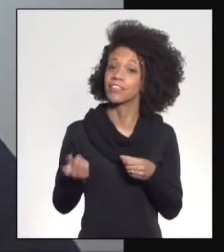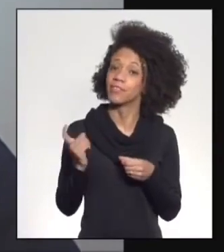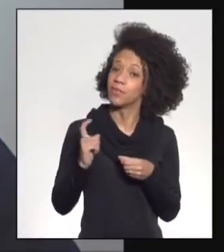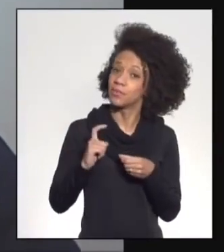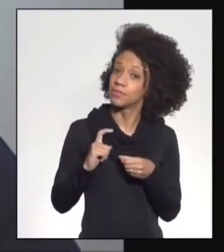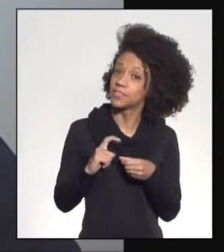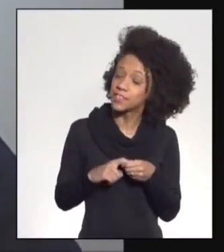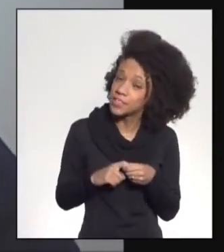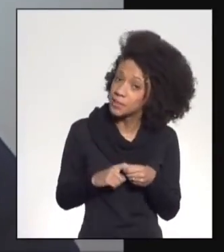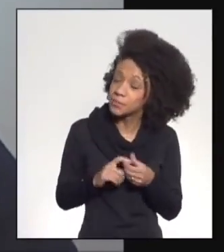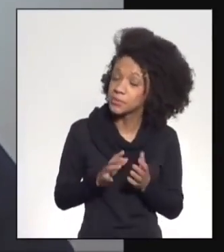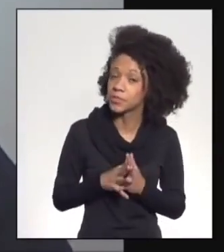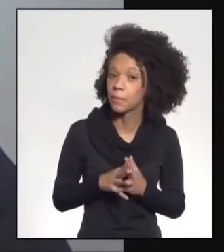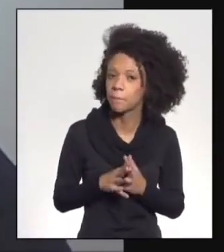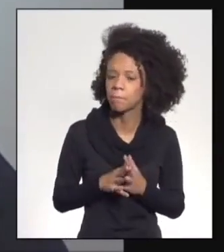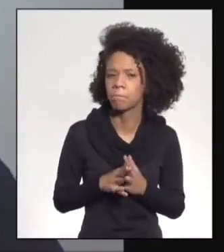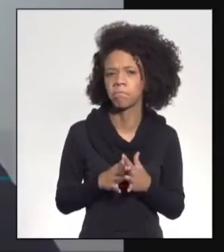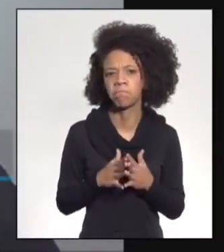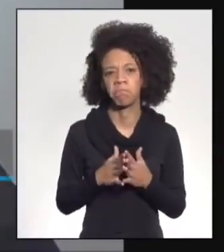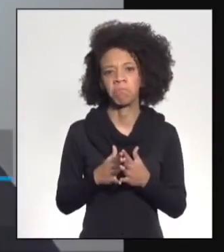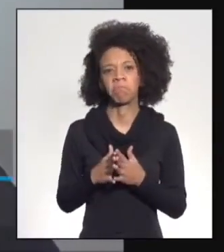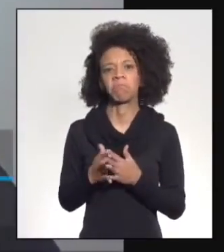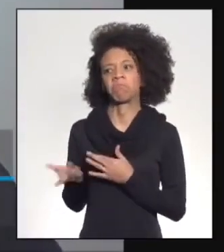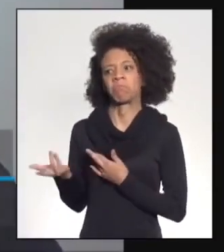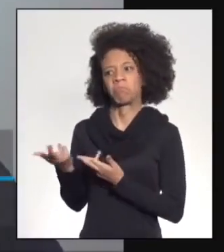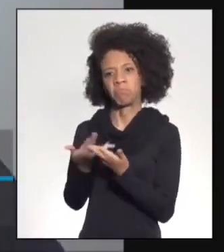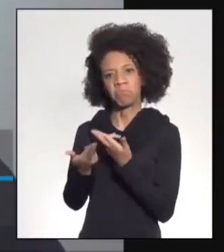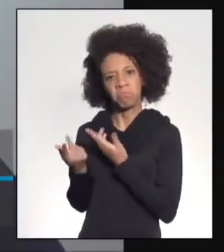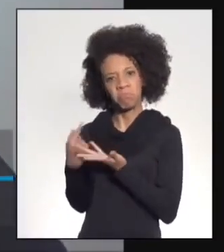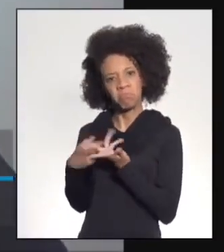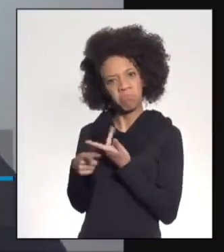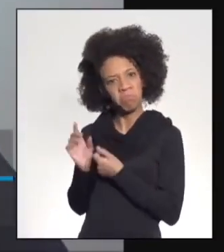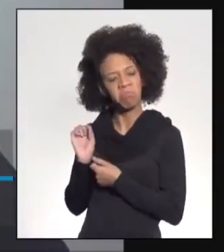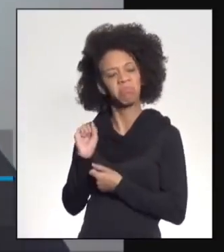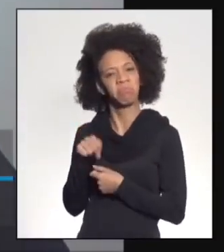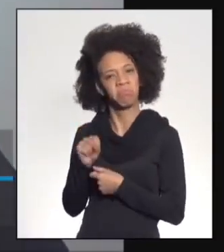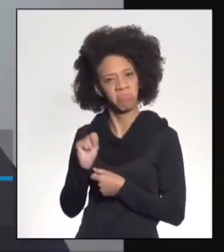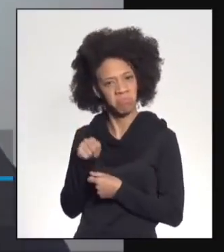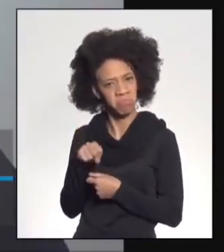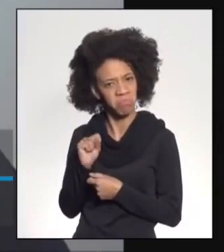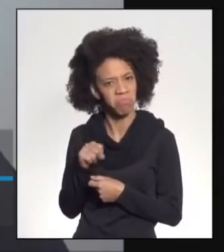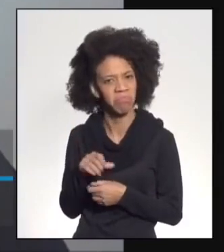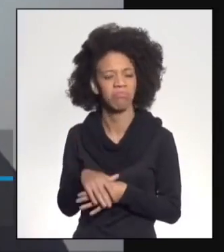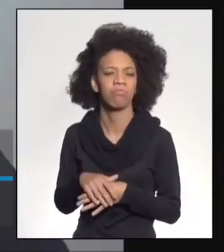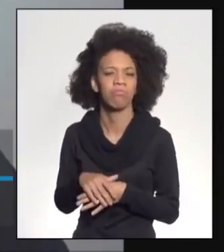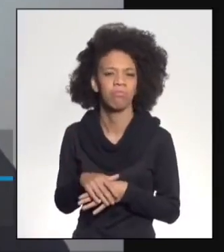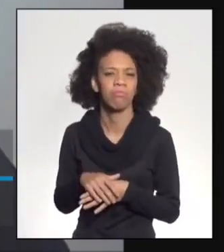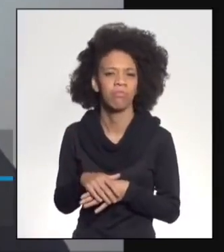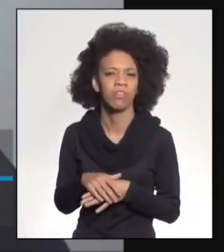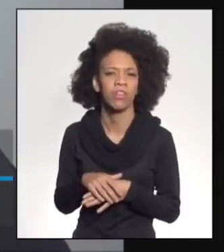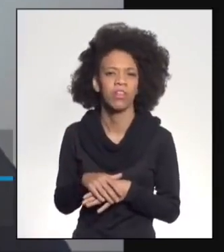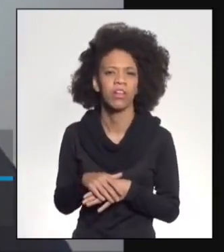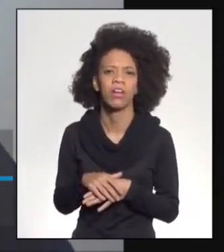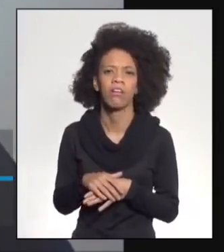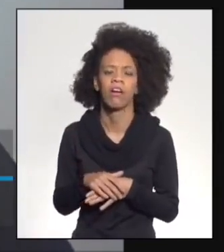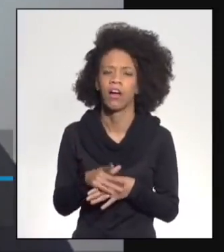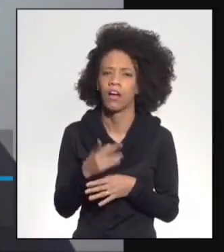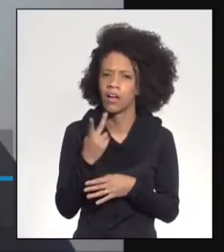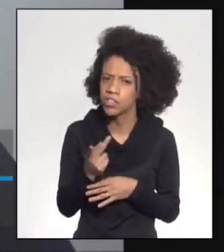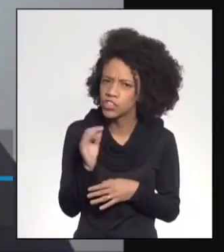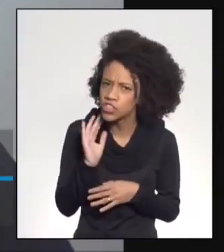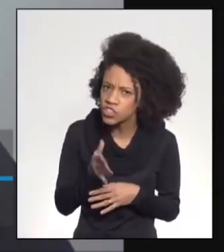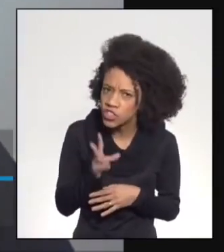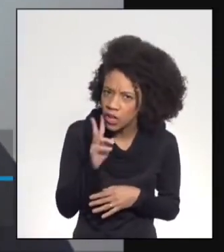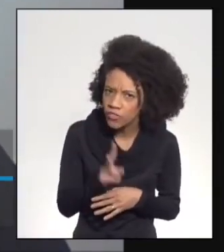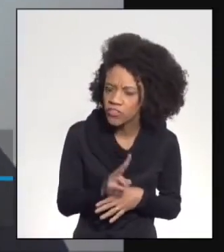Retornamos aqui, né? Olha, Fê, muitos responderam que sim. Mencionaram que já viram uma